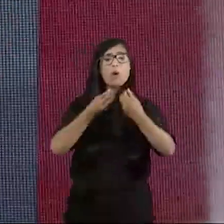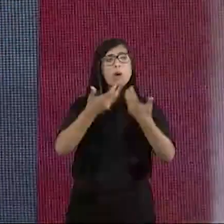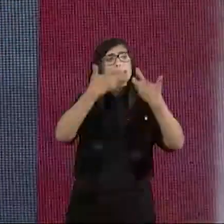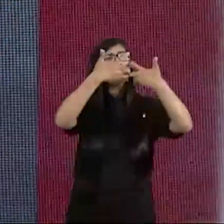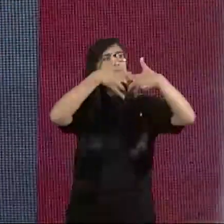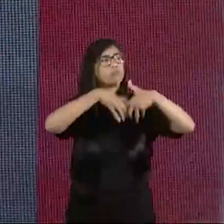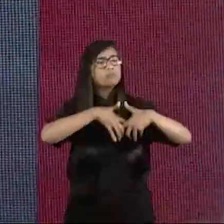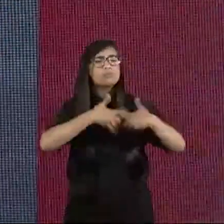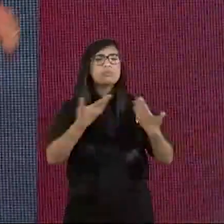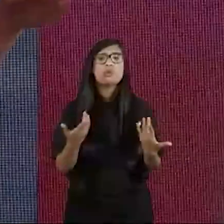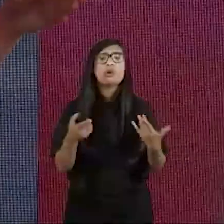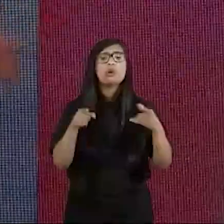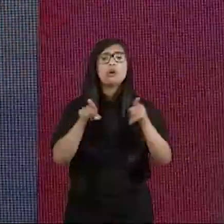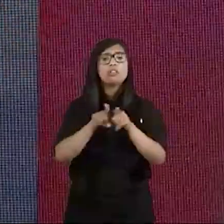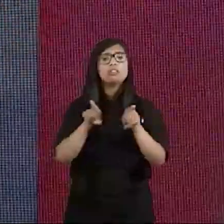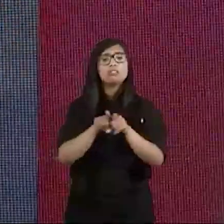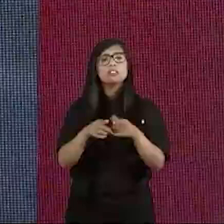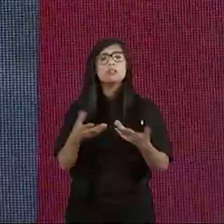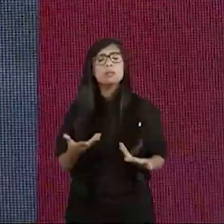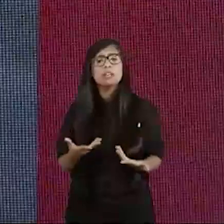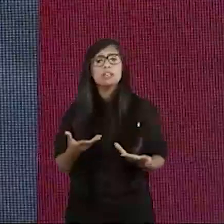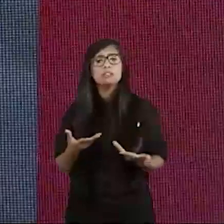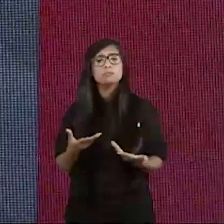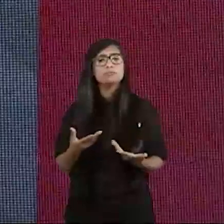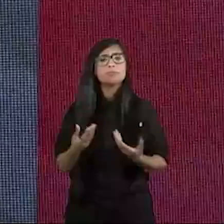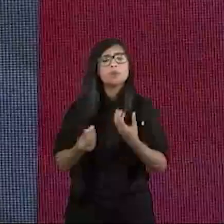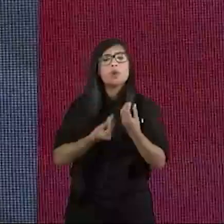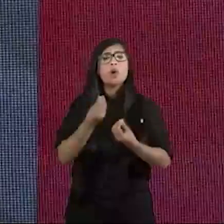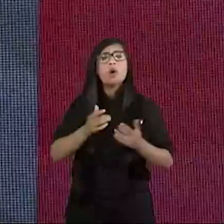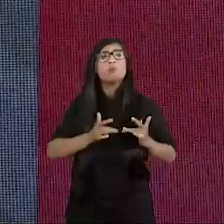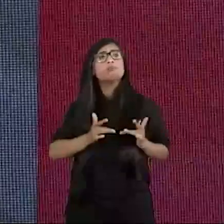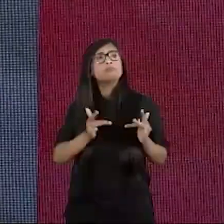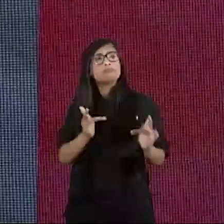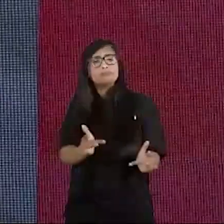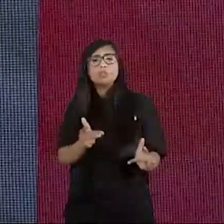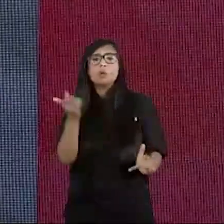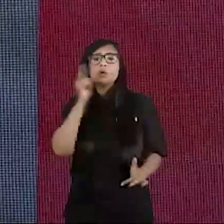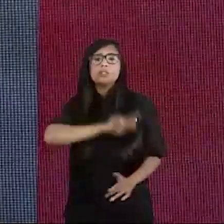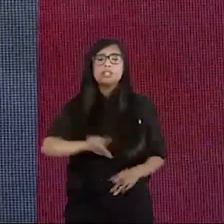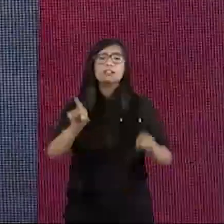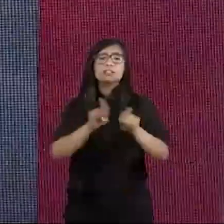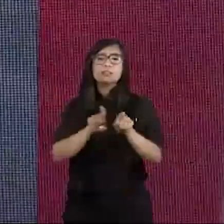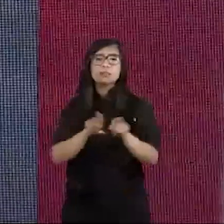nossa conduta e as possibilidades de coleta.